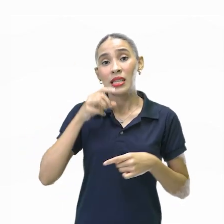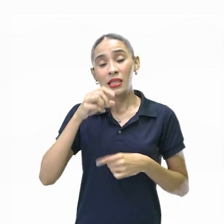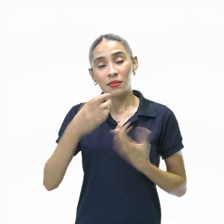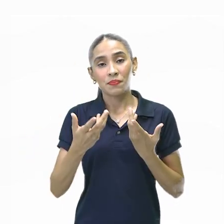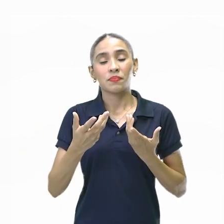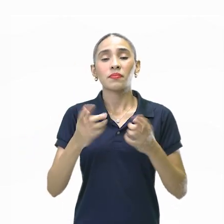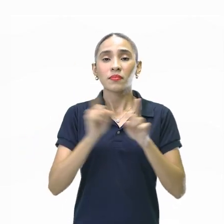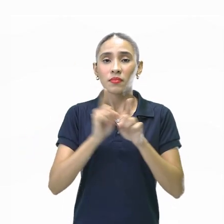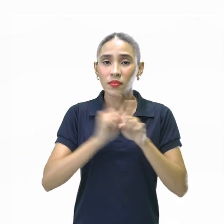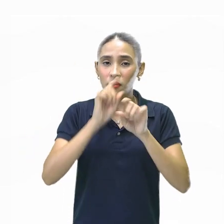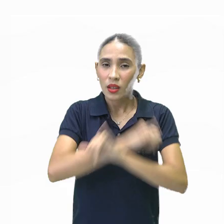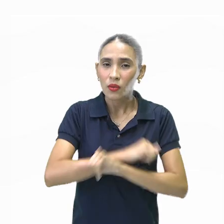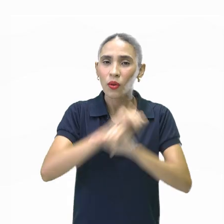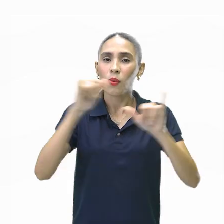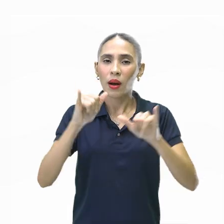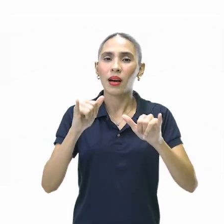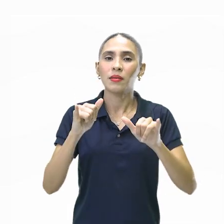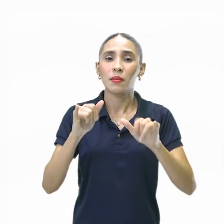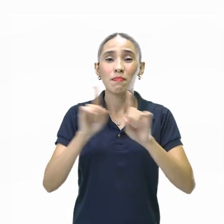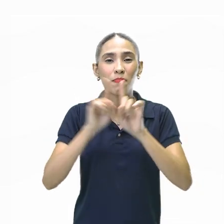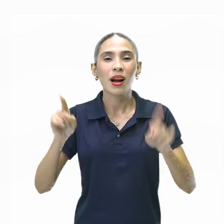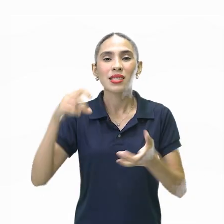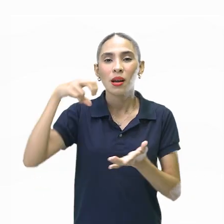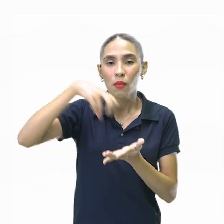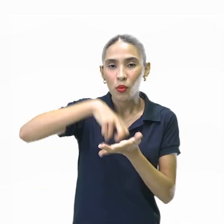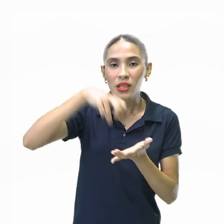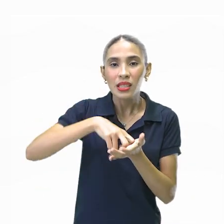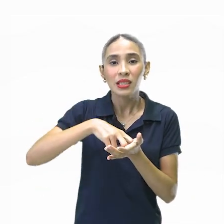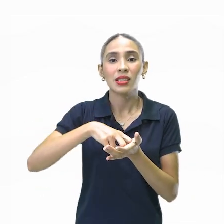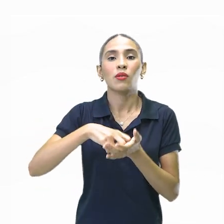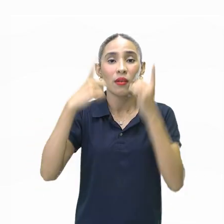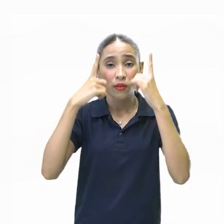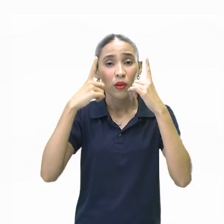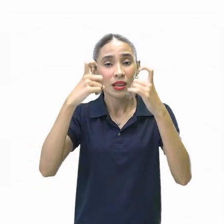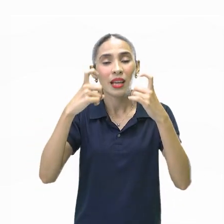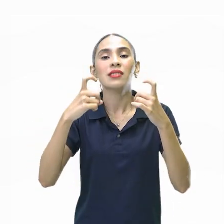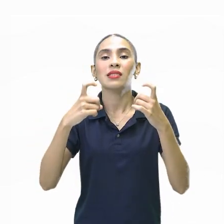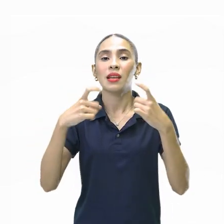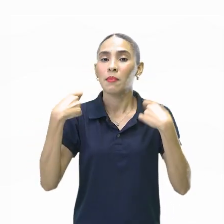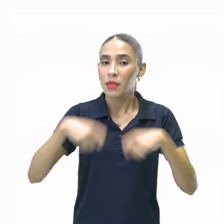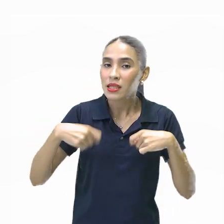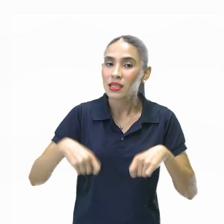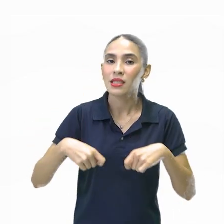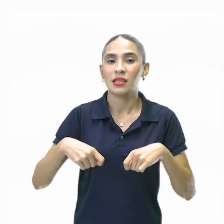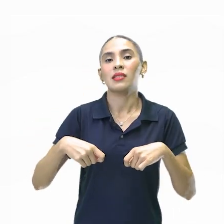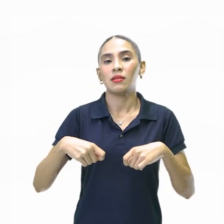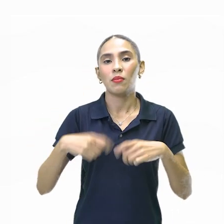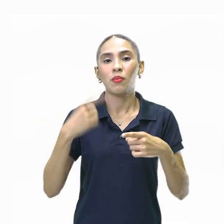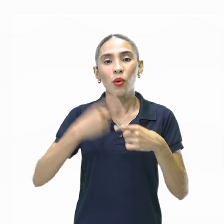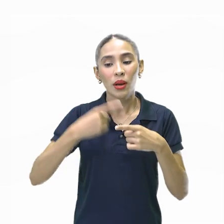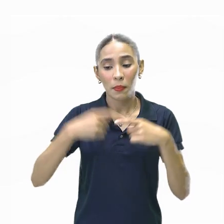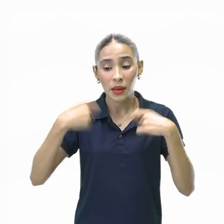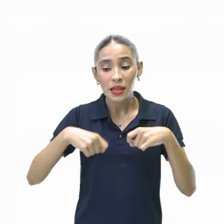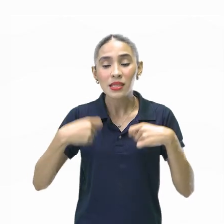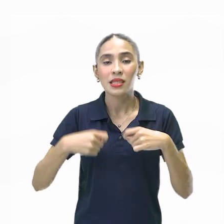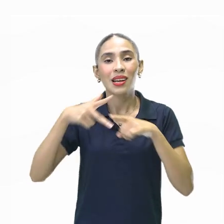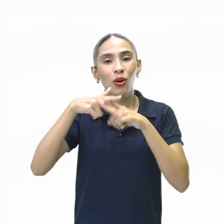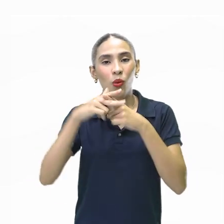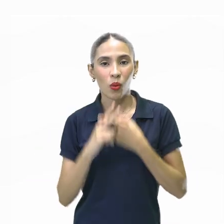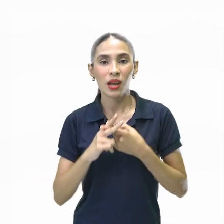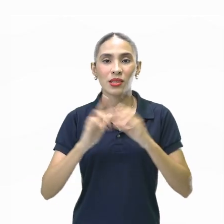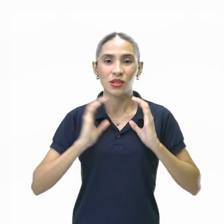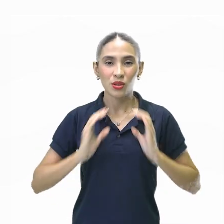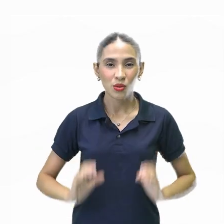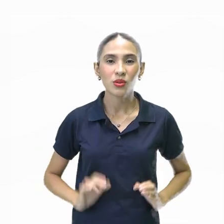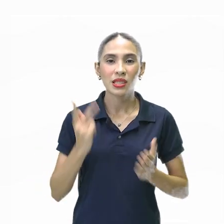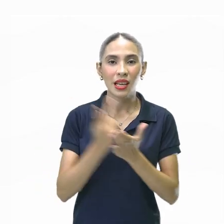é importante sim, mas a punição a esses atos também é super importante para que haja correção dessas atitudes, tá certo?